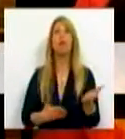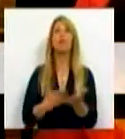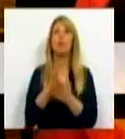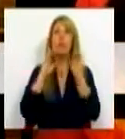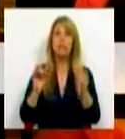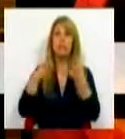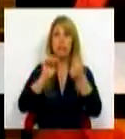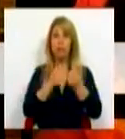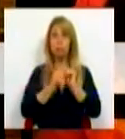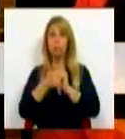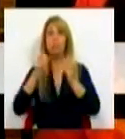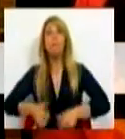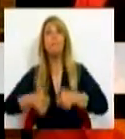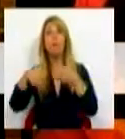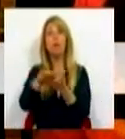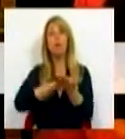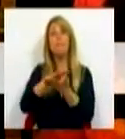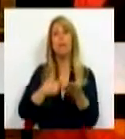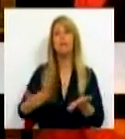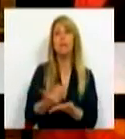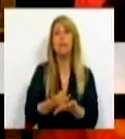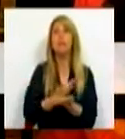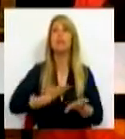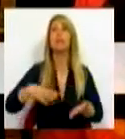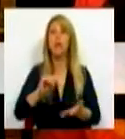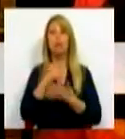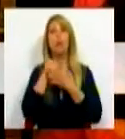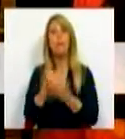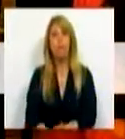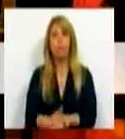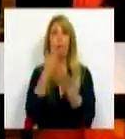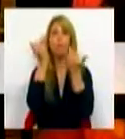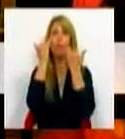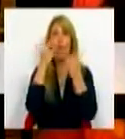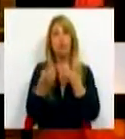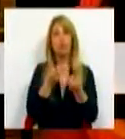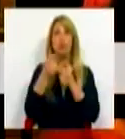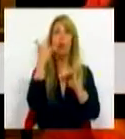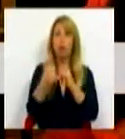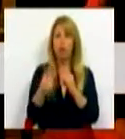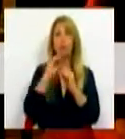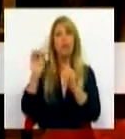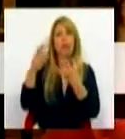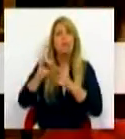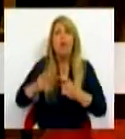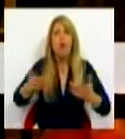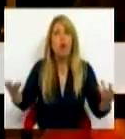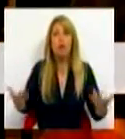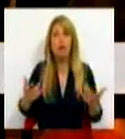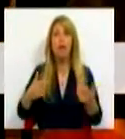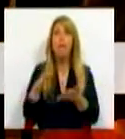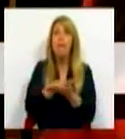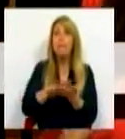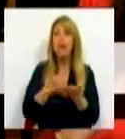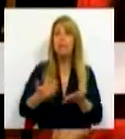iniciativas de melhoria das bases de dados de suporte à informação de gestão de riscos. Que iniciativas foram essas? que tipo de base de dados eram